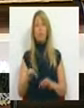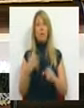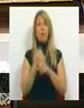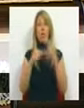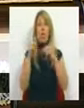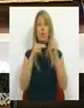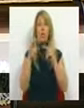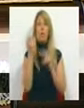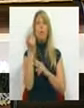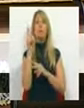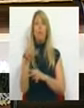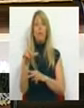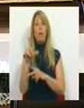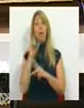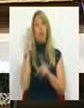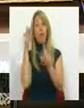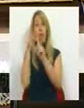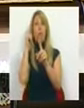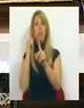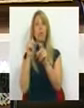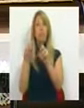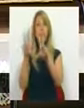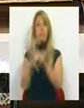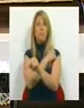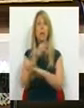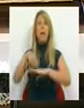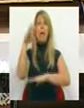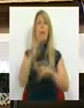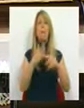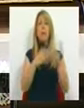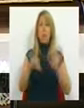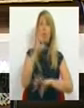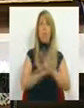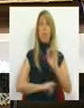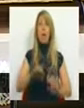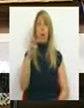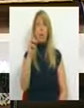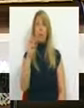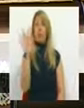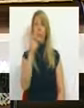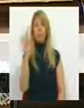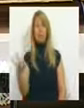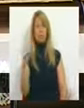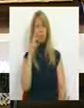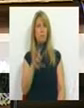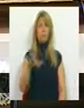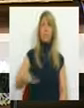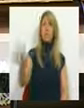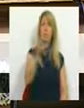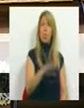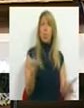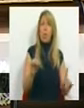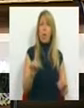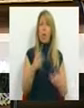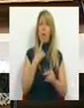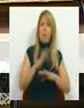civil alocada à reabilitação urbana, quando a média europeia é de 30%, entendemos que perante um quadro destes, não é o congelamento das rendas